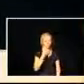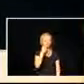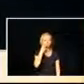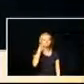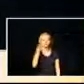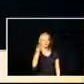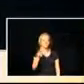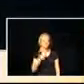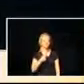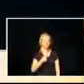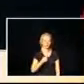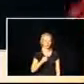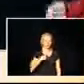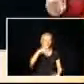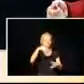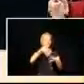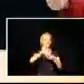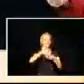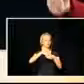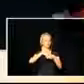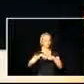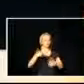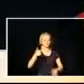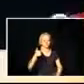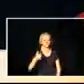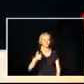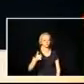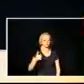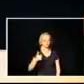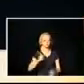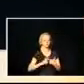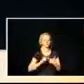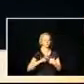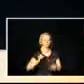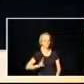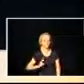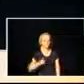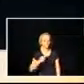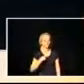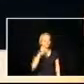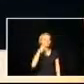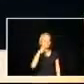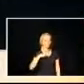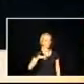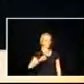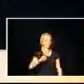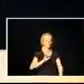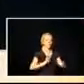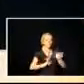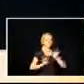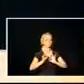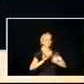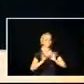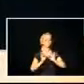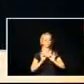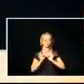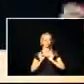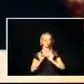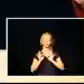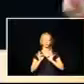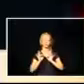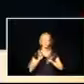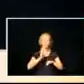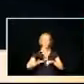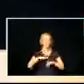respeito, que merecem sempre o nosso olhar, para os projetos que visem o